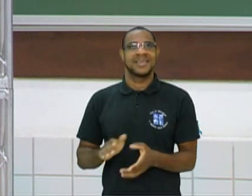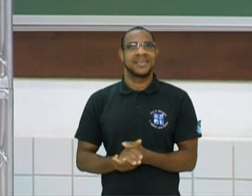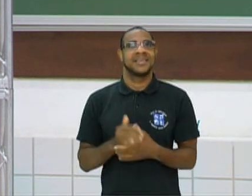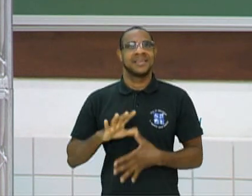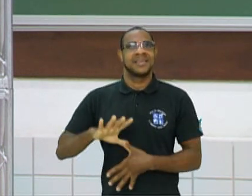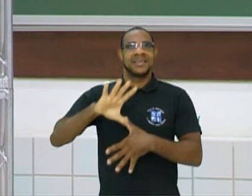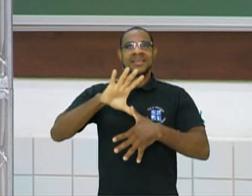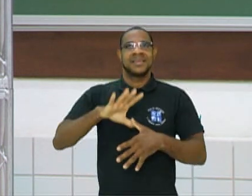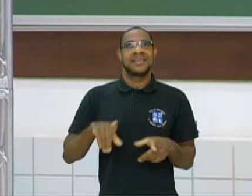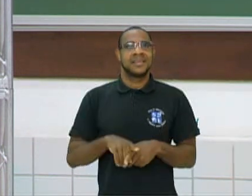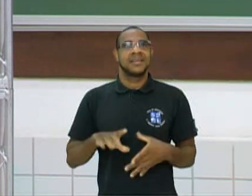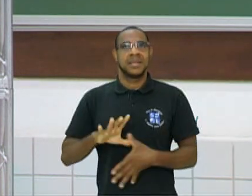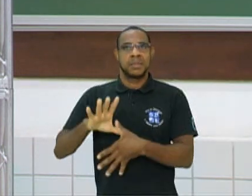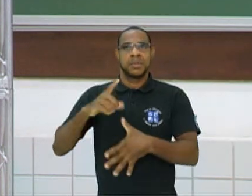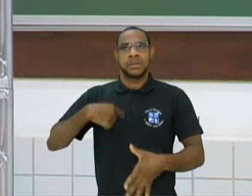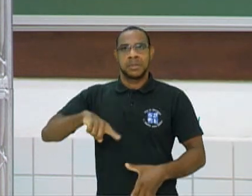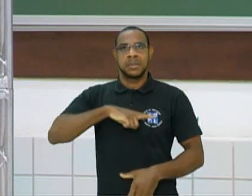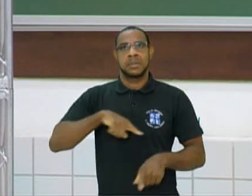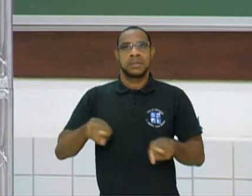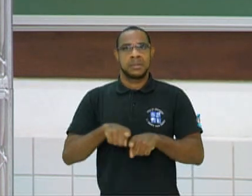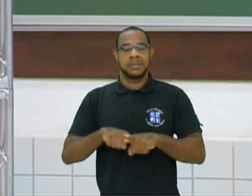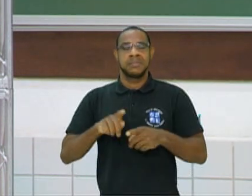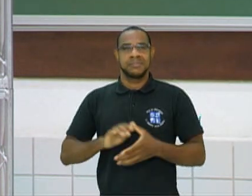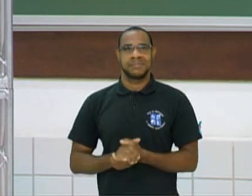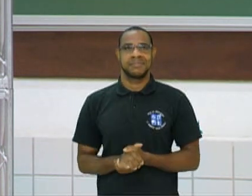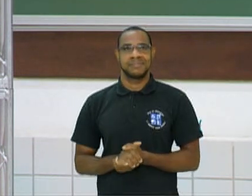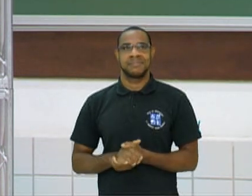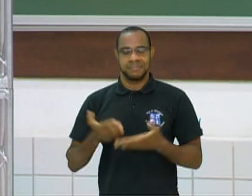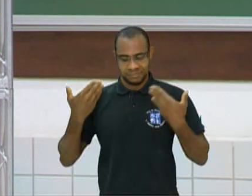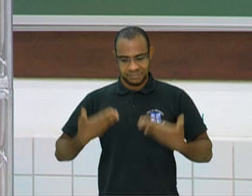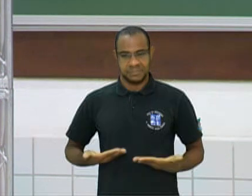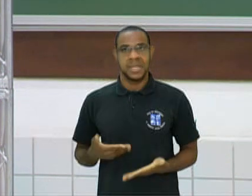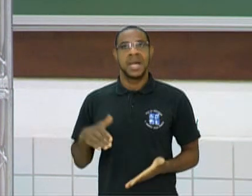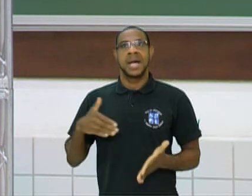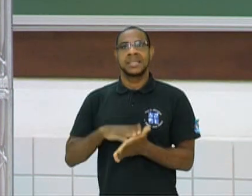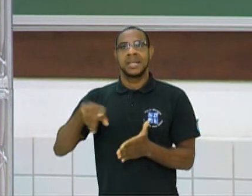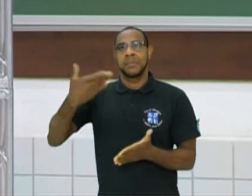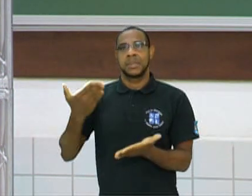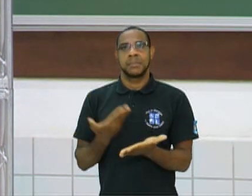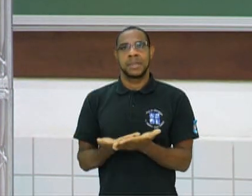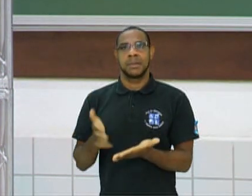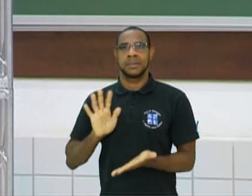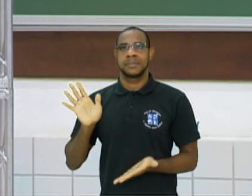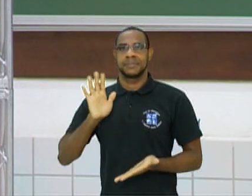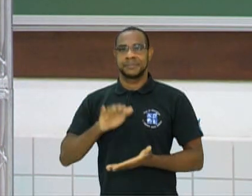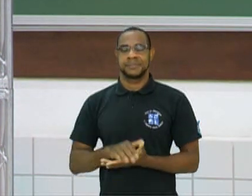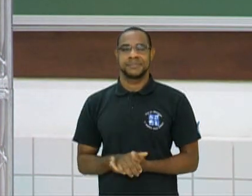porque americanos também somos, ok? Stay home, thanks a lot, and see you there.